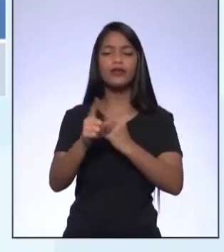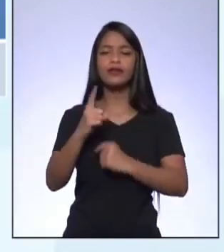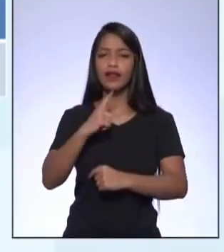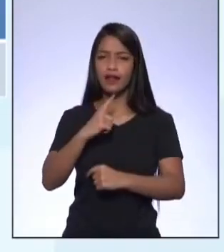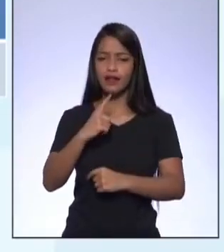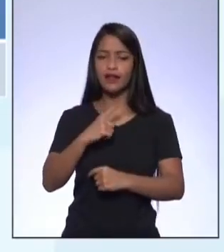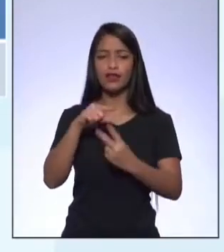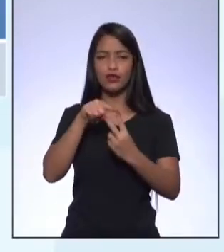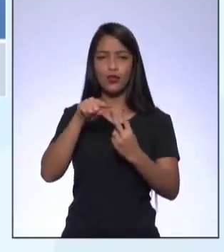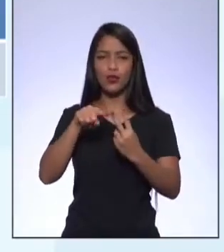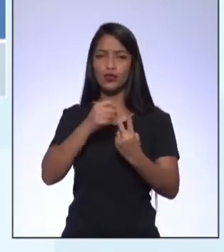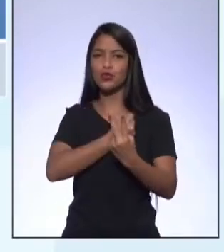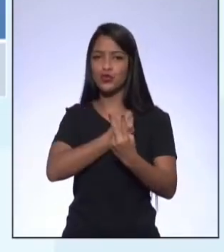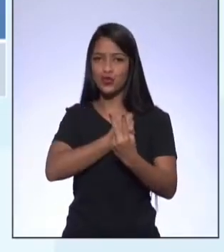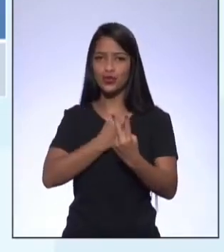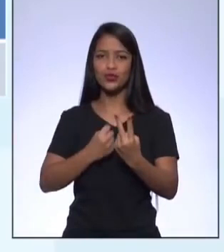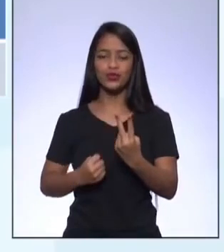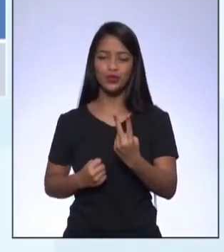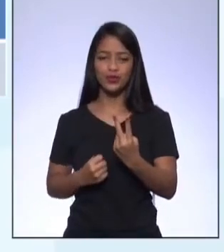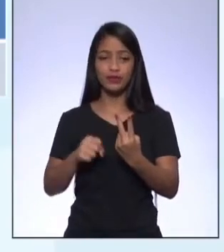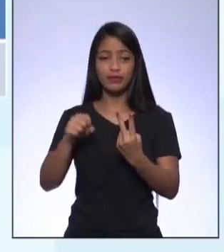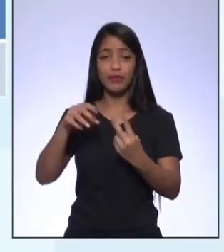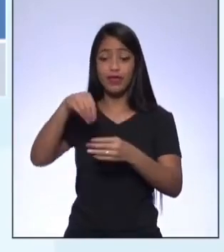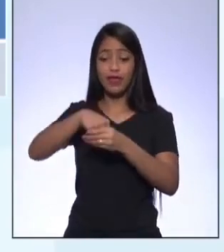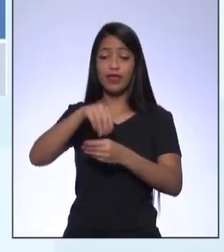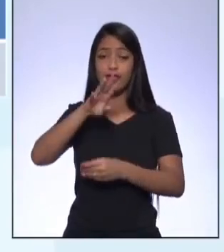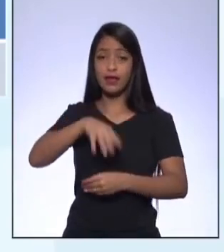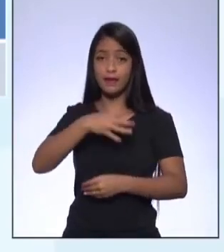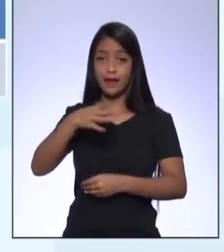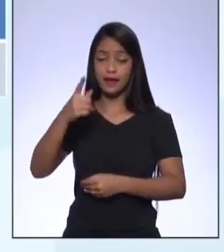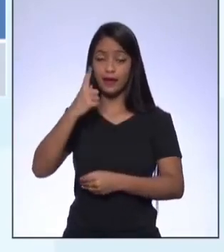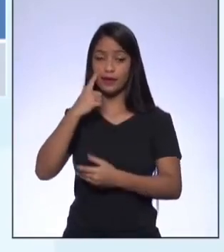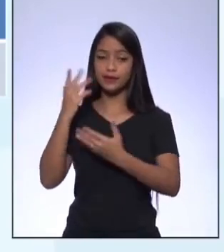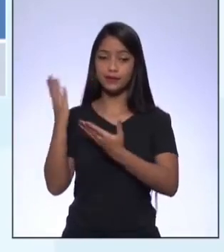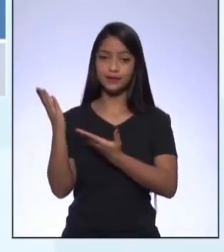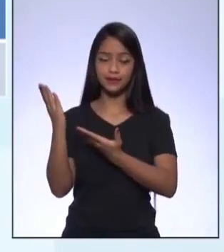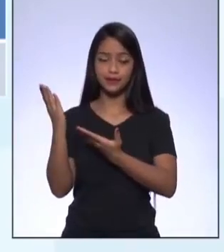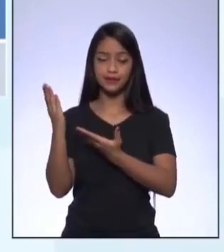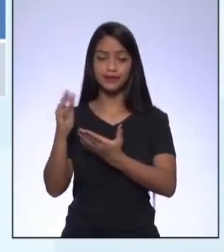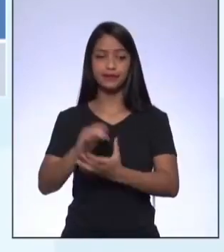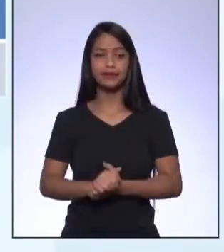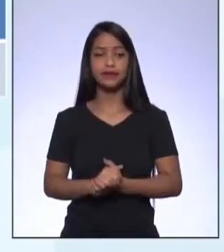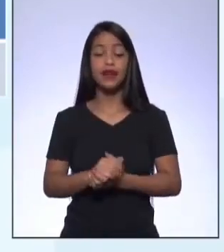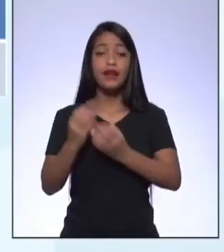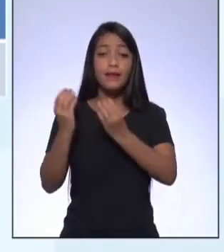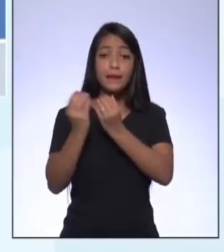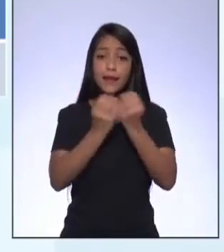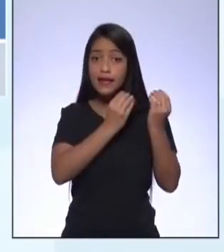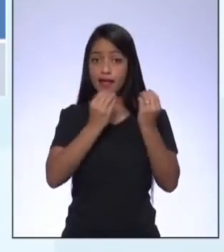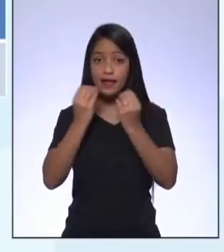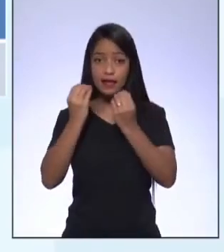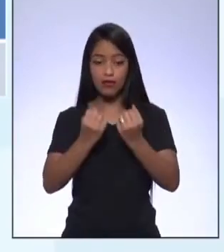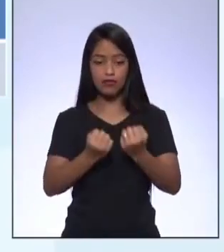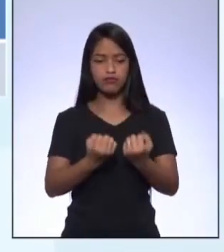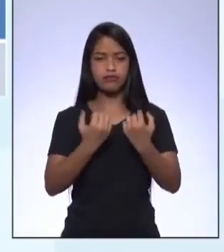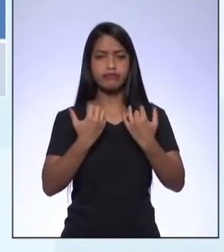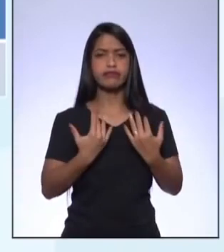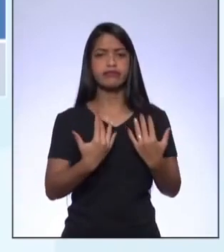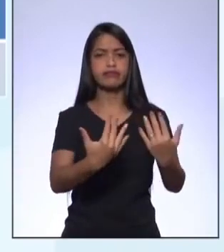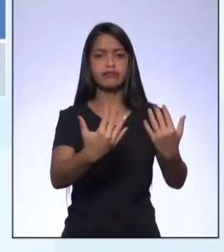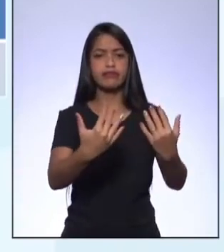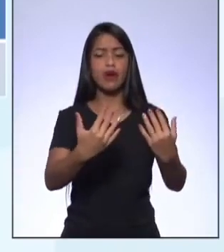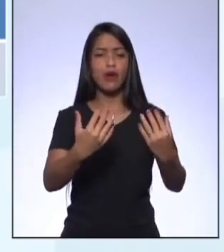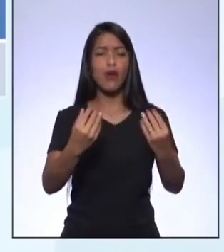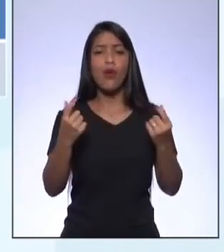coordenadas, ó, a palavrinha aí, na tabela abaixo. Então, a plantação de milho, a cultura do milho, estava lá